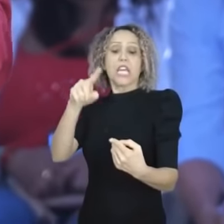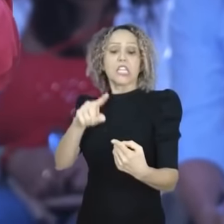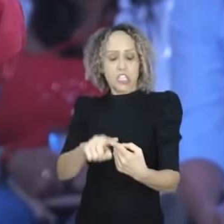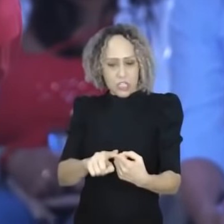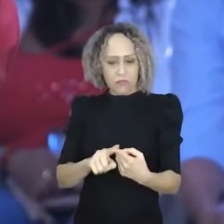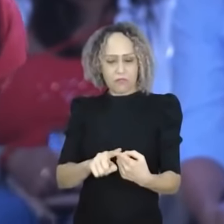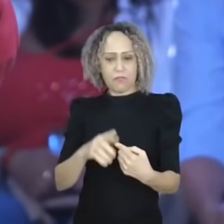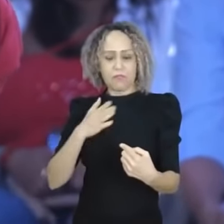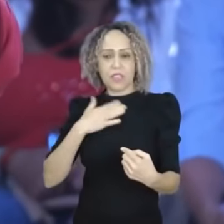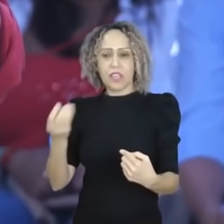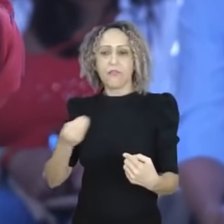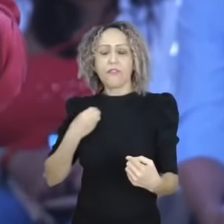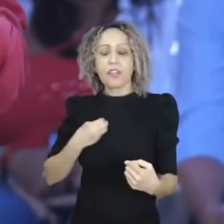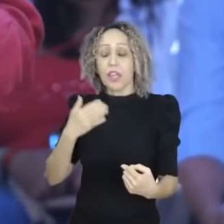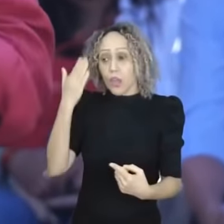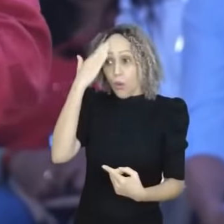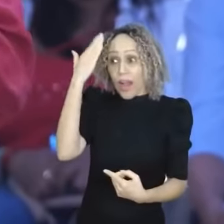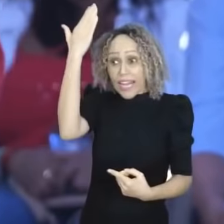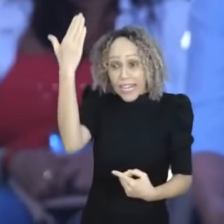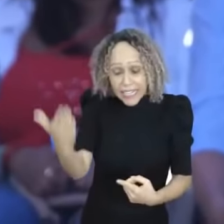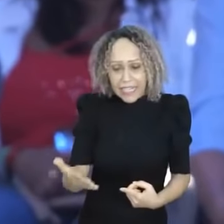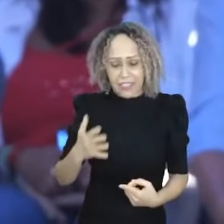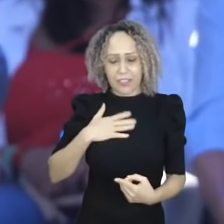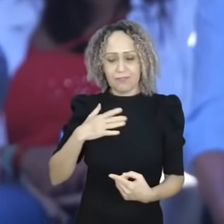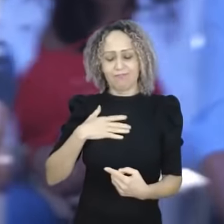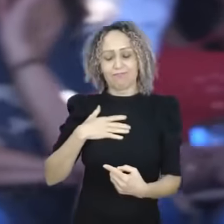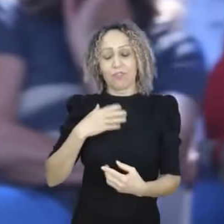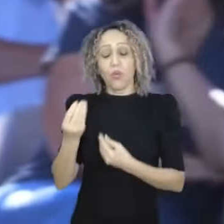minha cabeça ser do jeito que é.